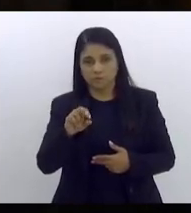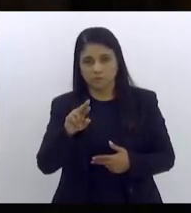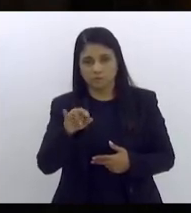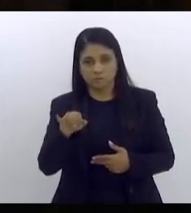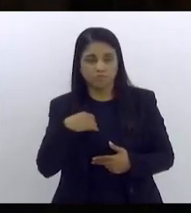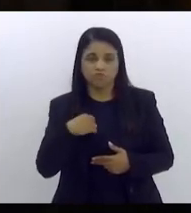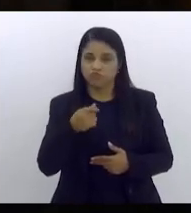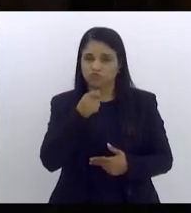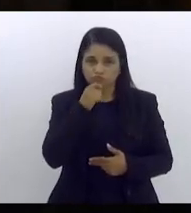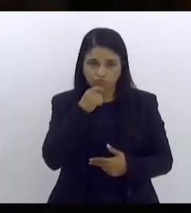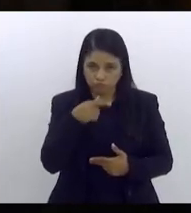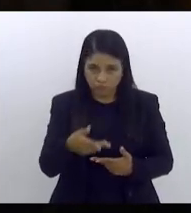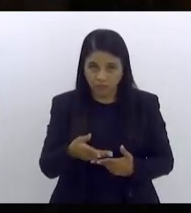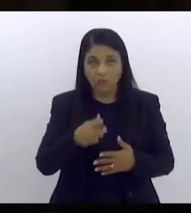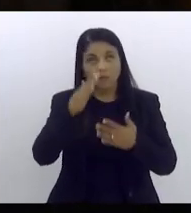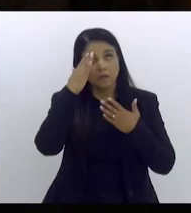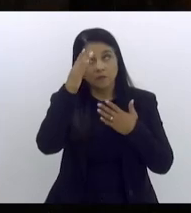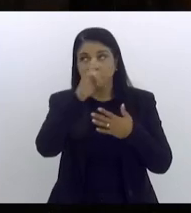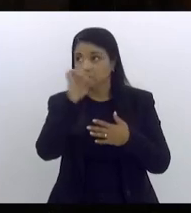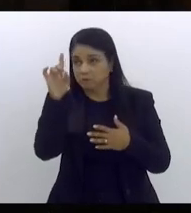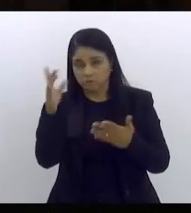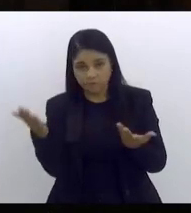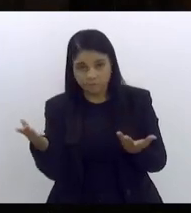Mas não poderá mais fazê-lo,